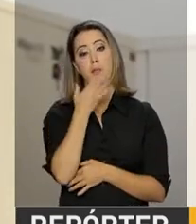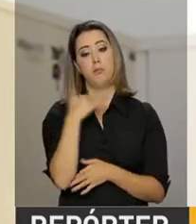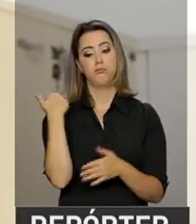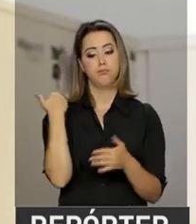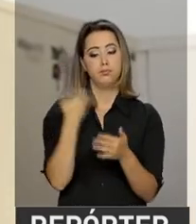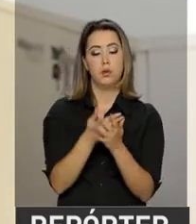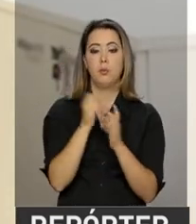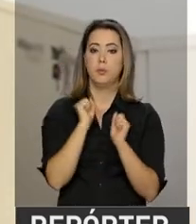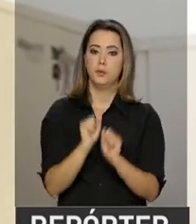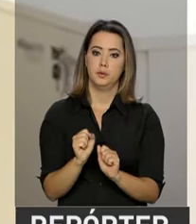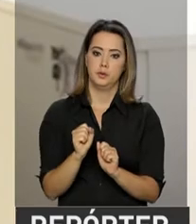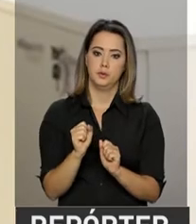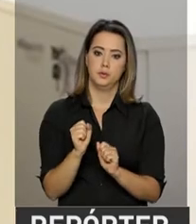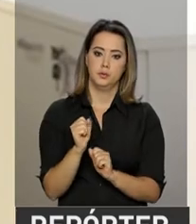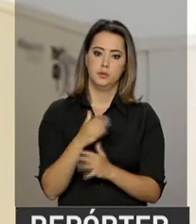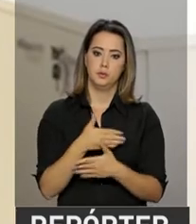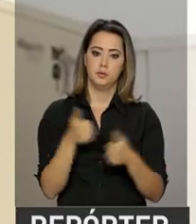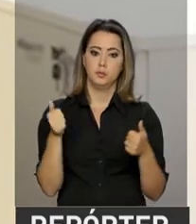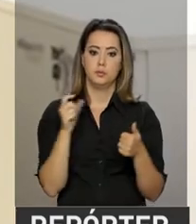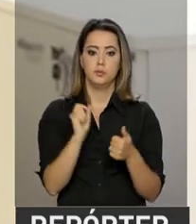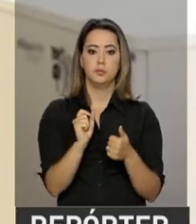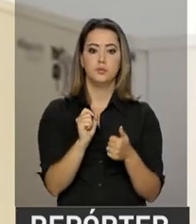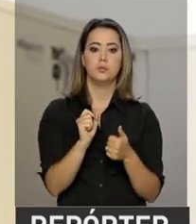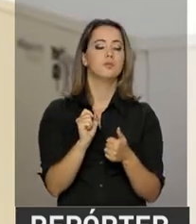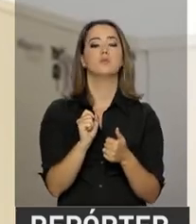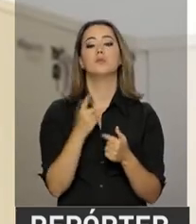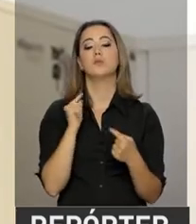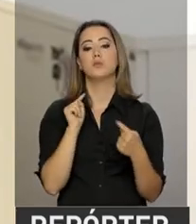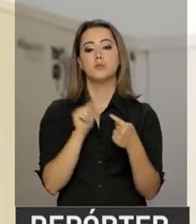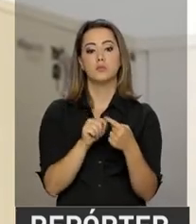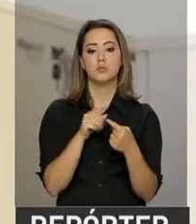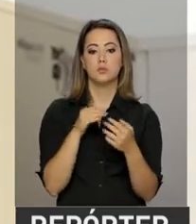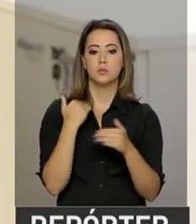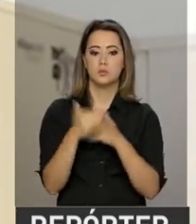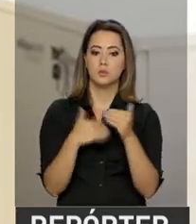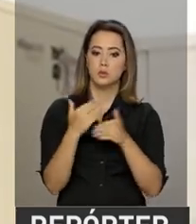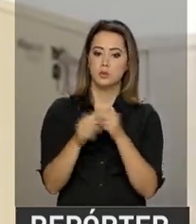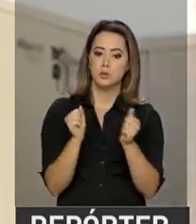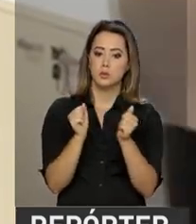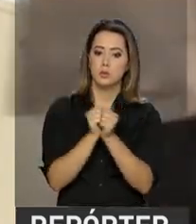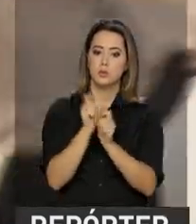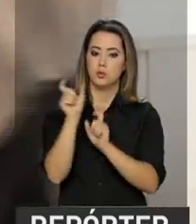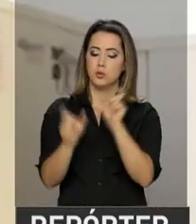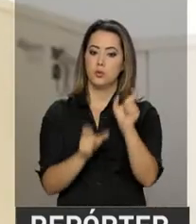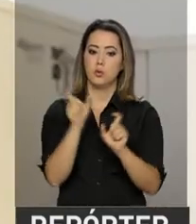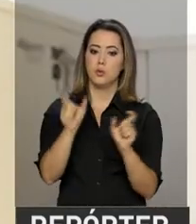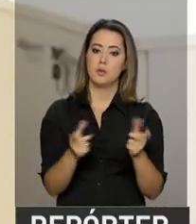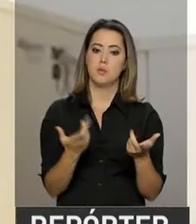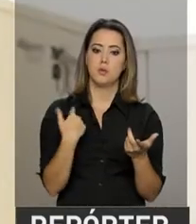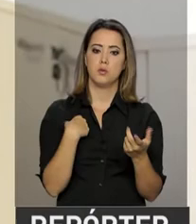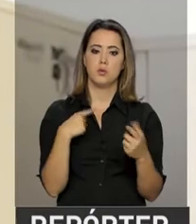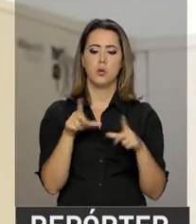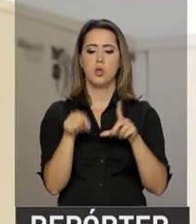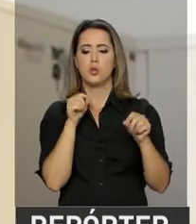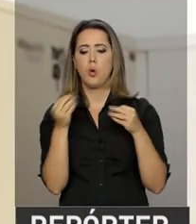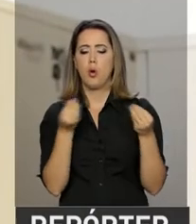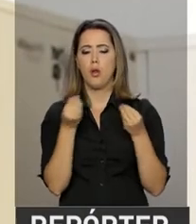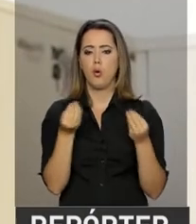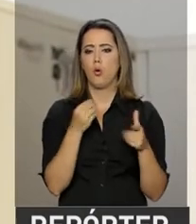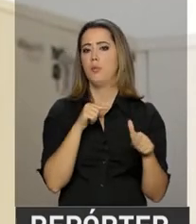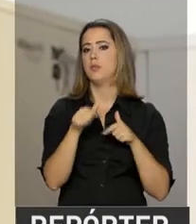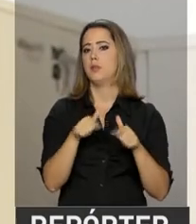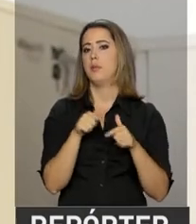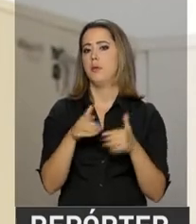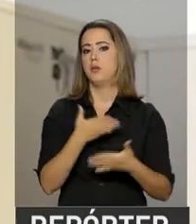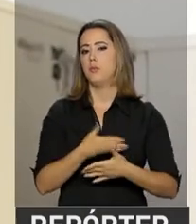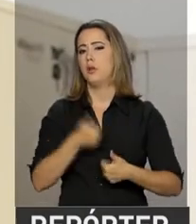uma possibilidade maior de diretamente com os colaboradores definir as condições que são mais